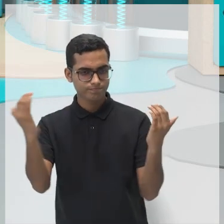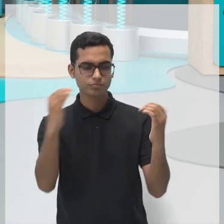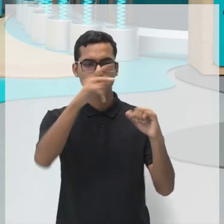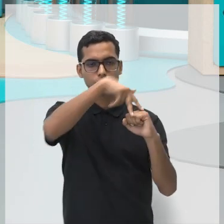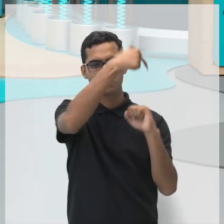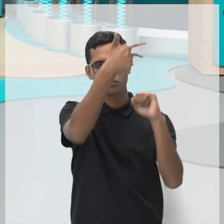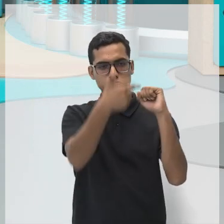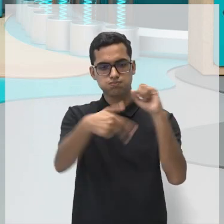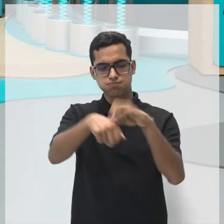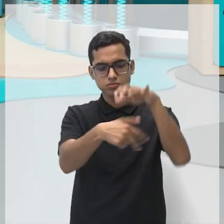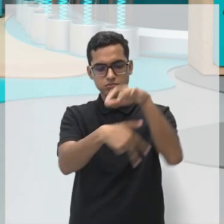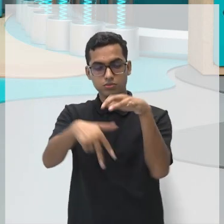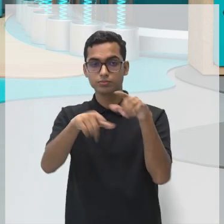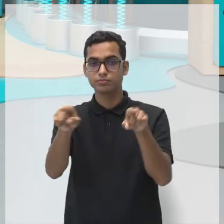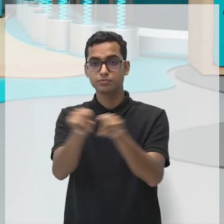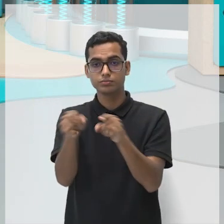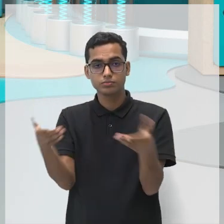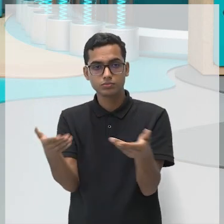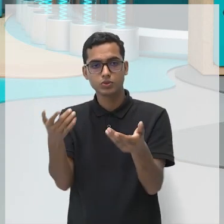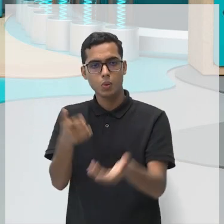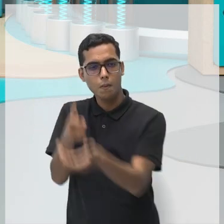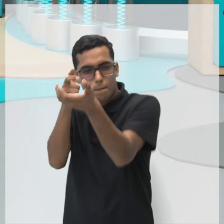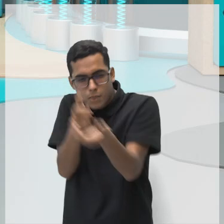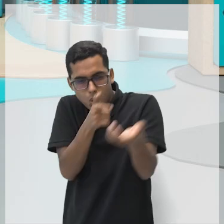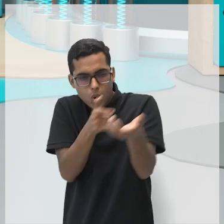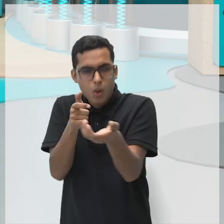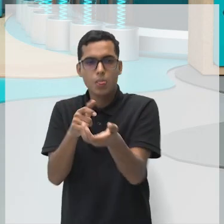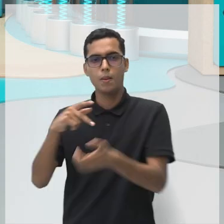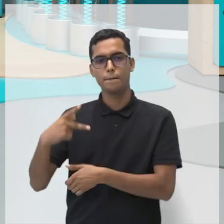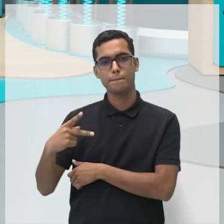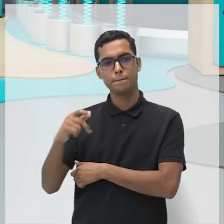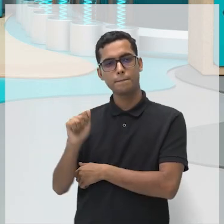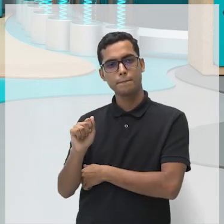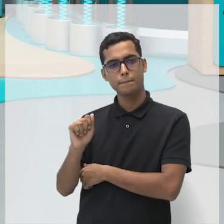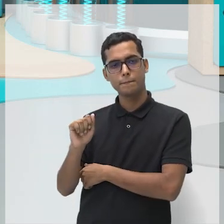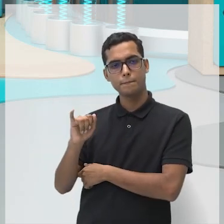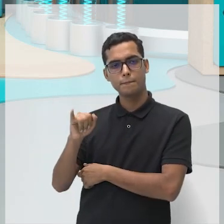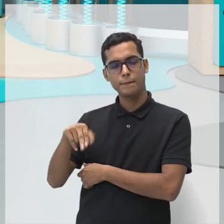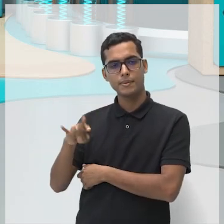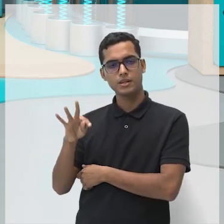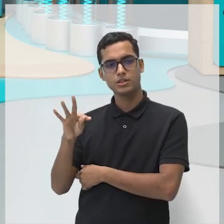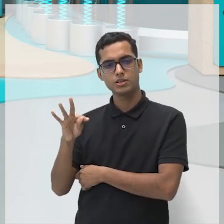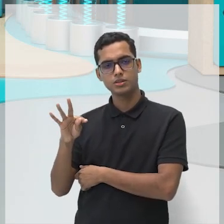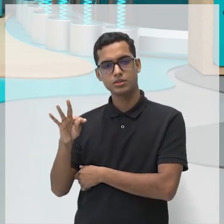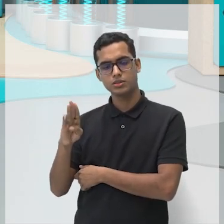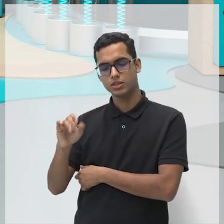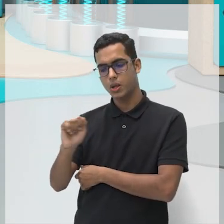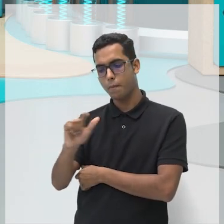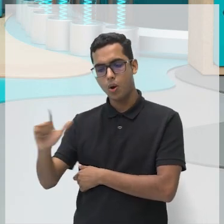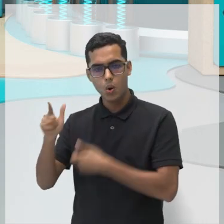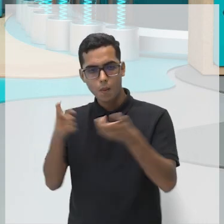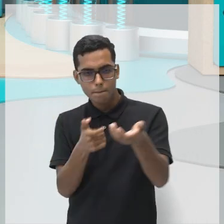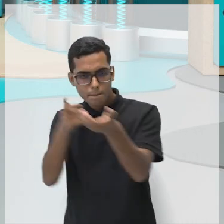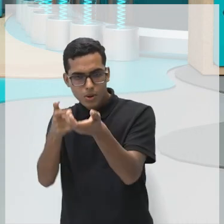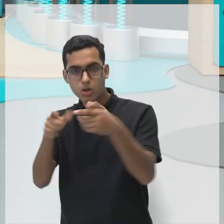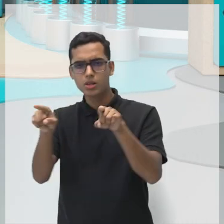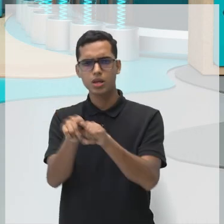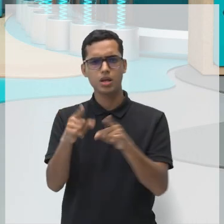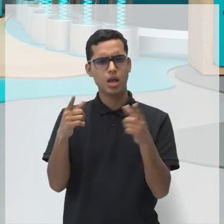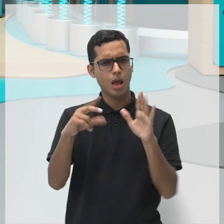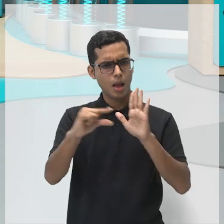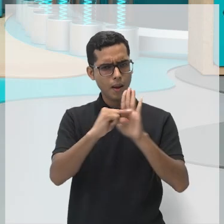nós vamos conhecer agora, o paintball, com os jogos de simulação de tiro, né? A gente tem aplicativos que fazem essa